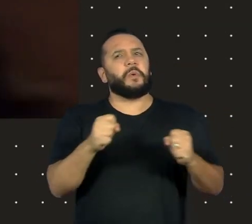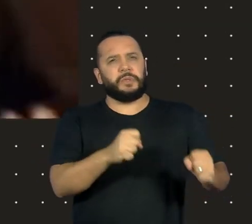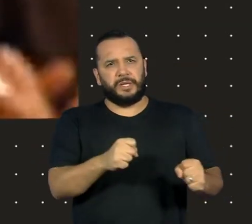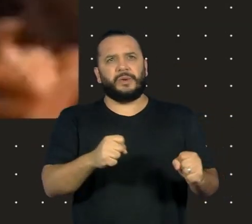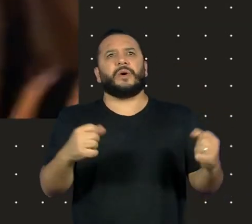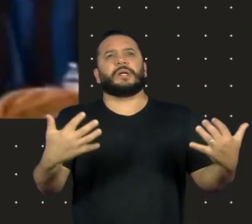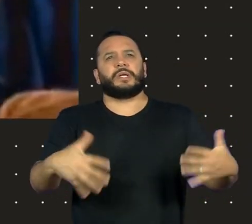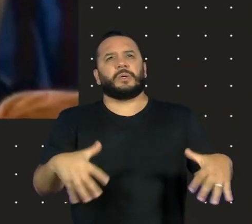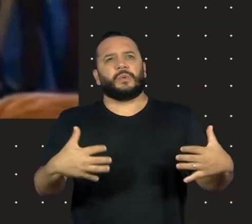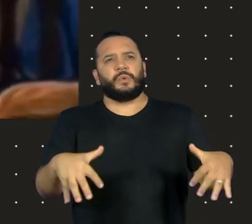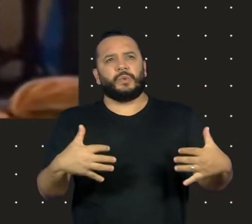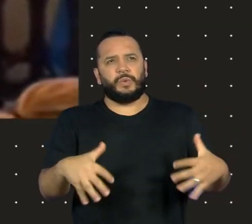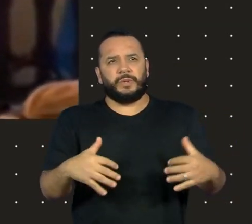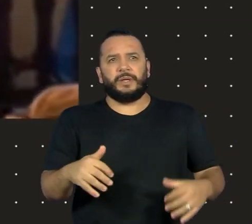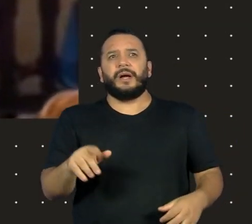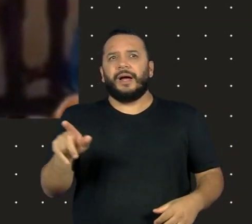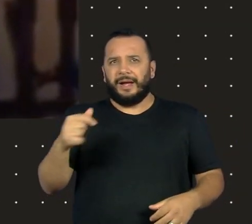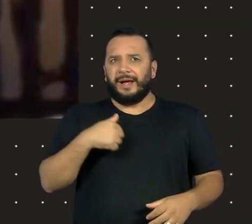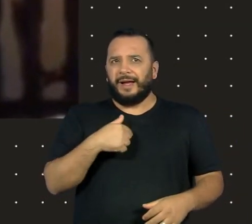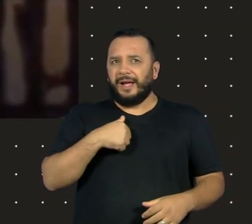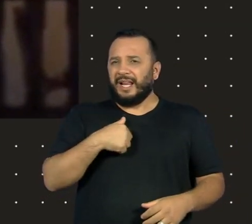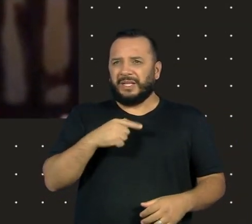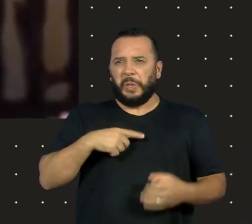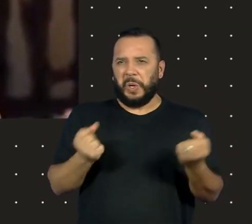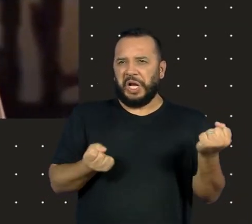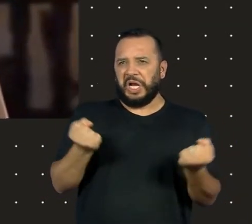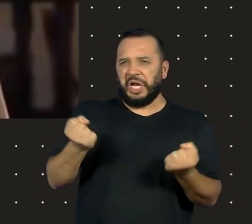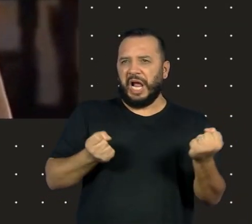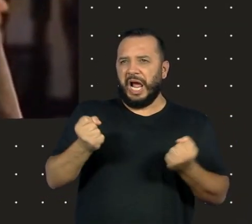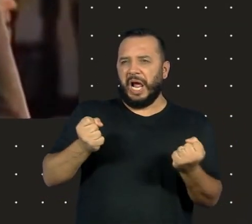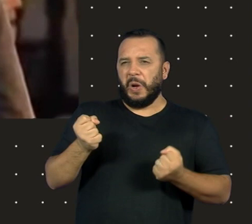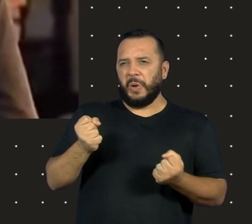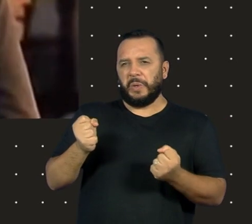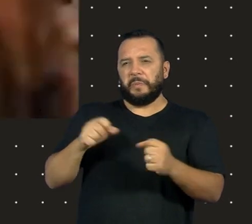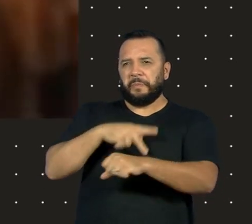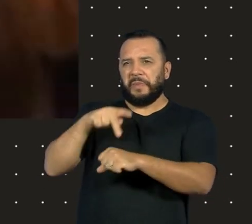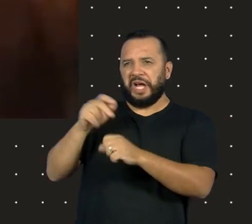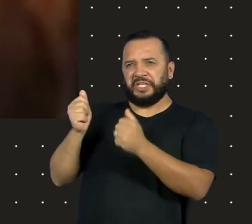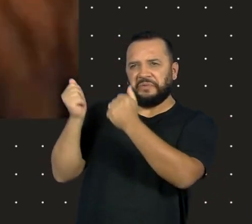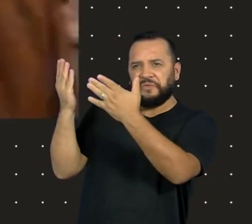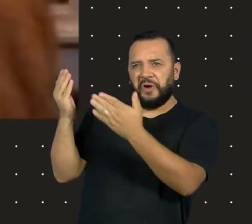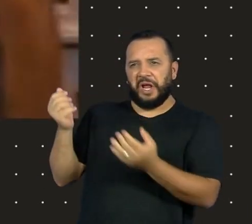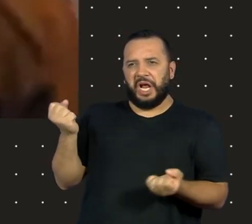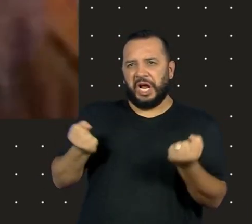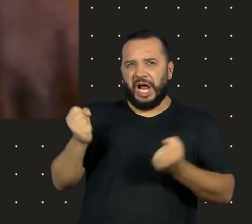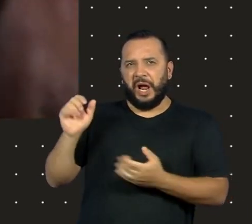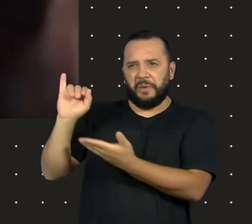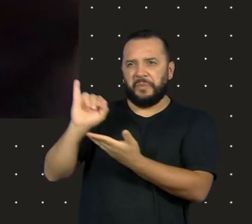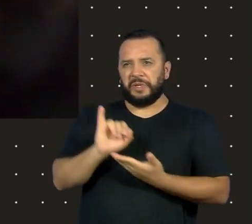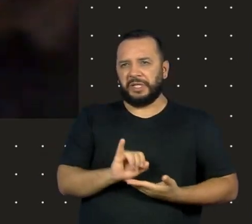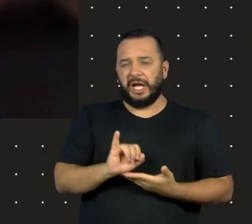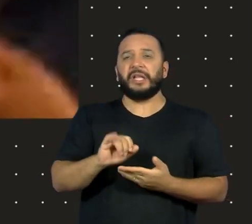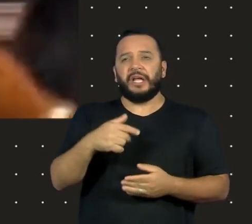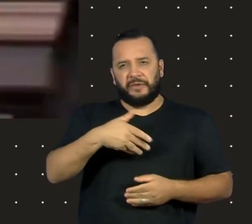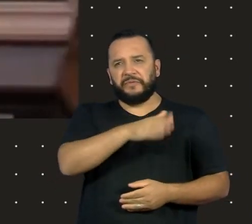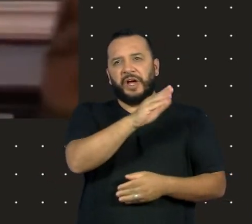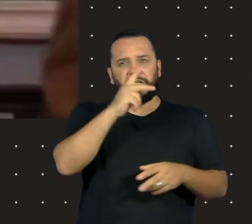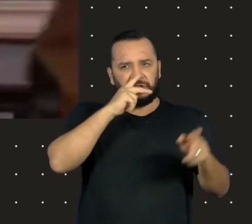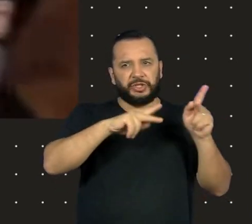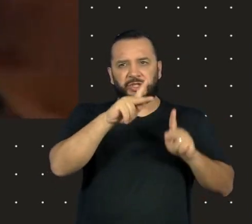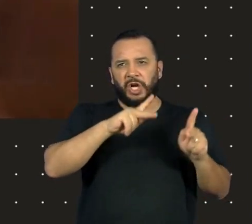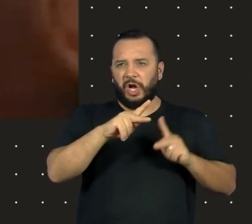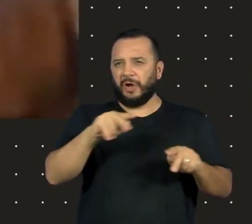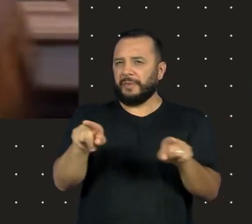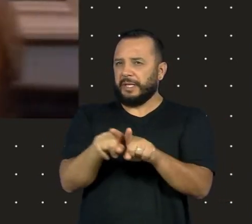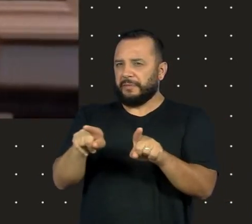né? Ela vem um puta carrão importado. Ela chega lá no shopping. O álibi dela qual é? Shopping. Você acha que